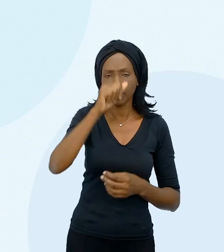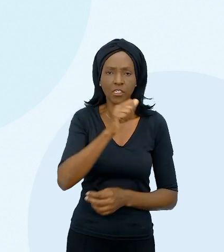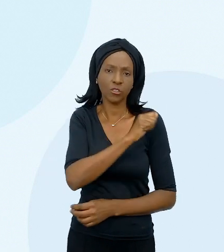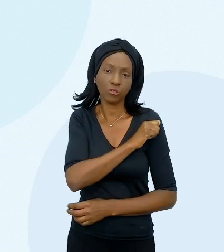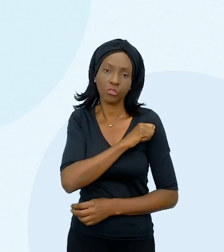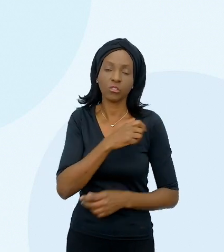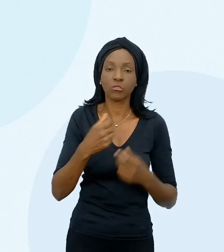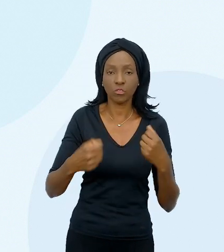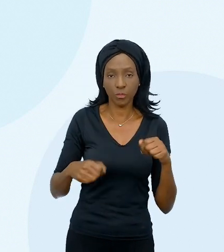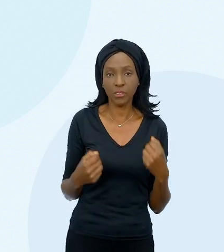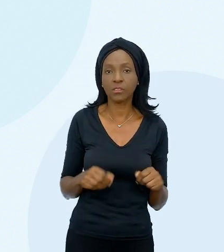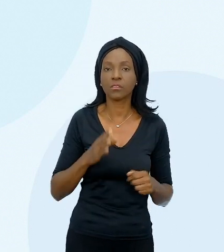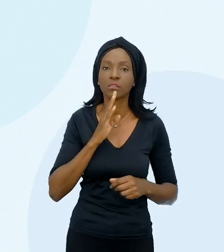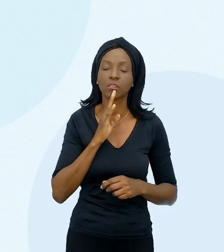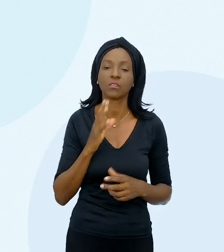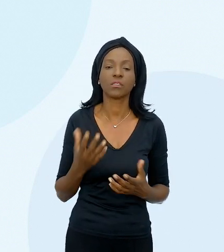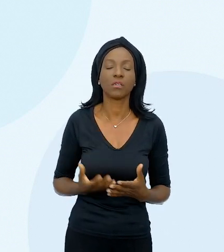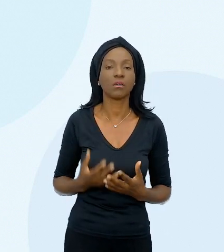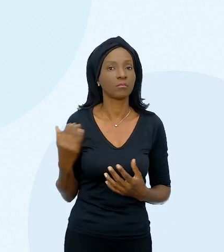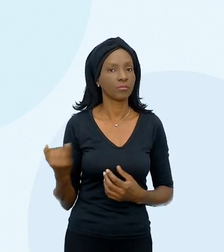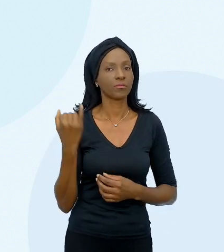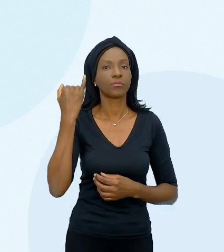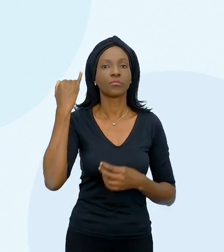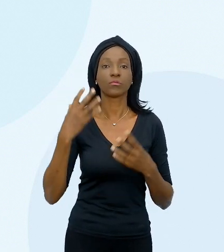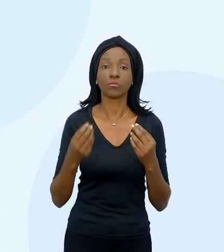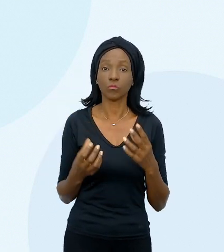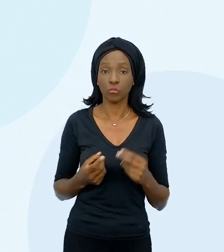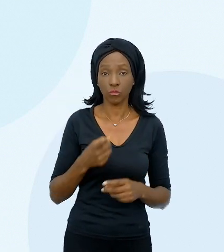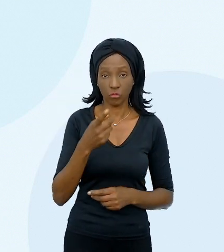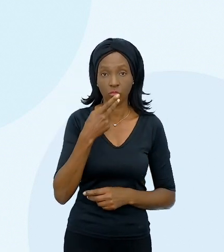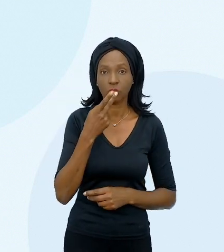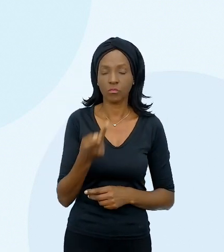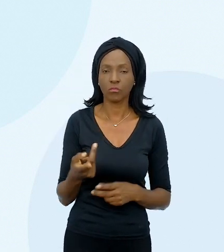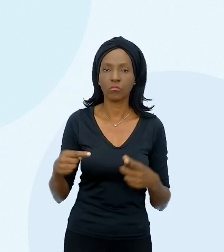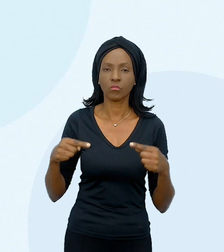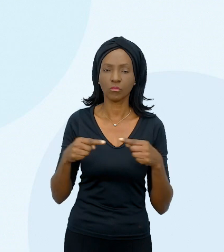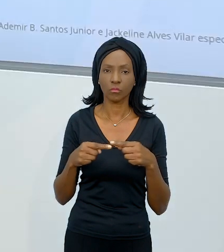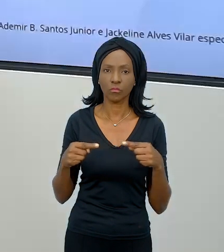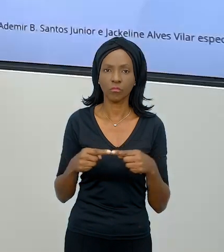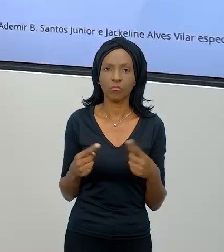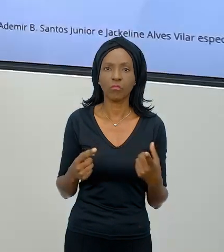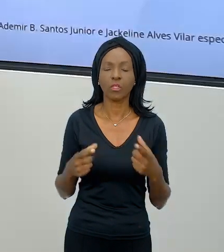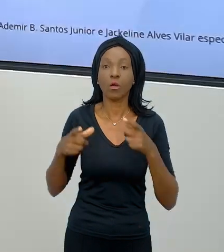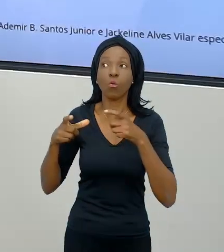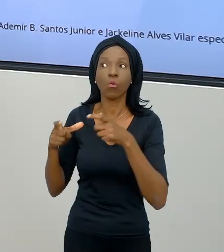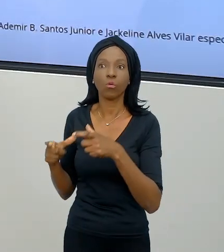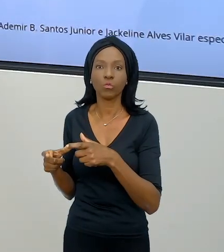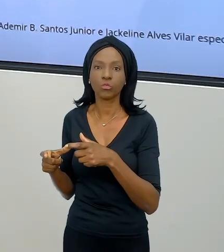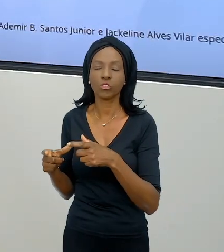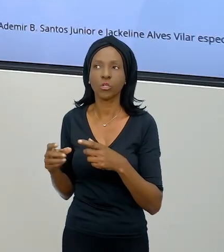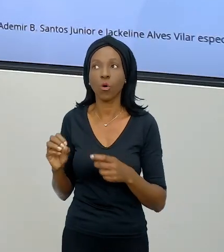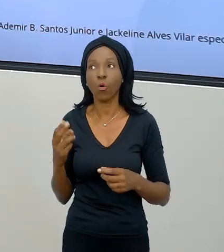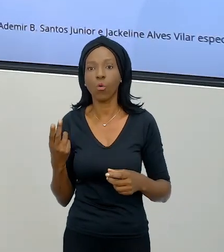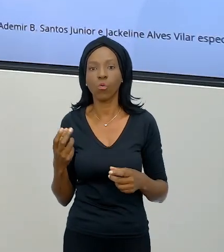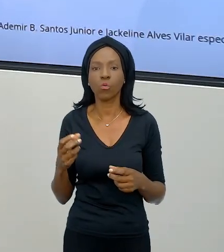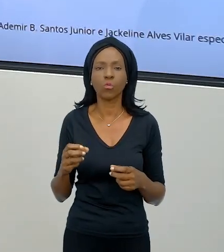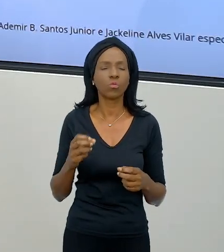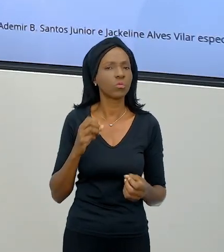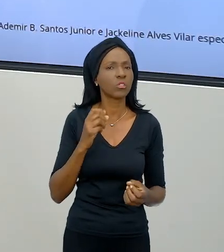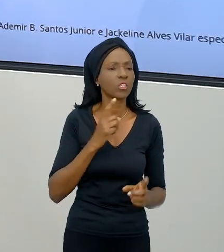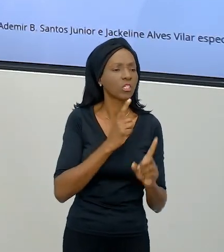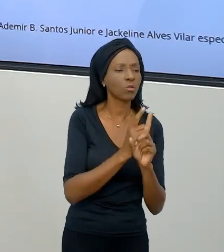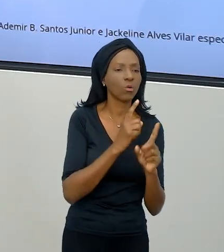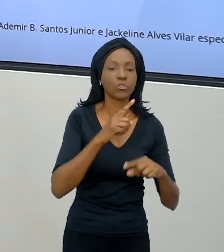aí aprender. Então, exatamente. É muito interessante o que você mencionou acerca de onde, ou seja, onde aparece aí